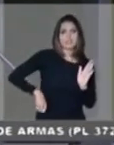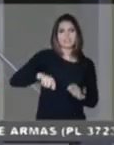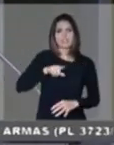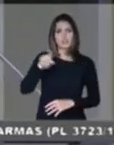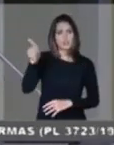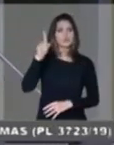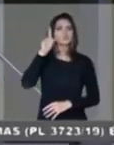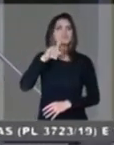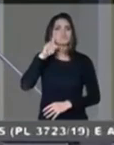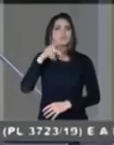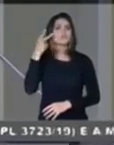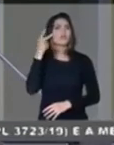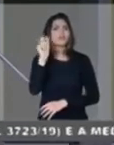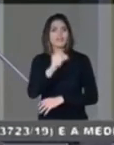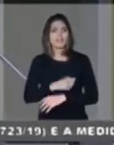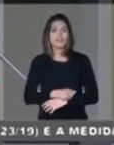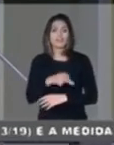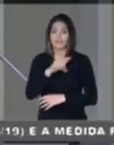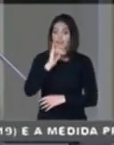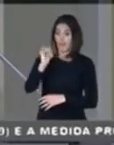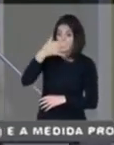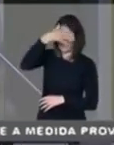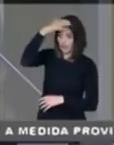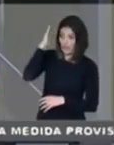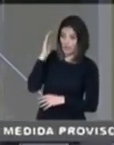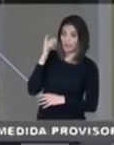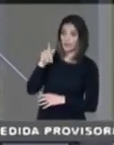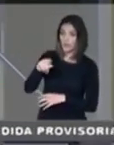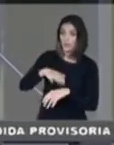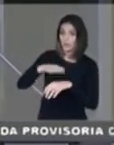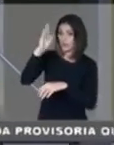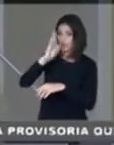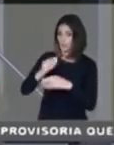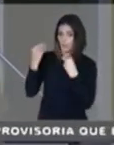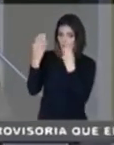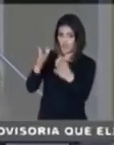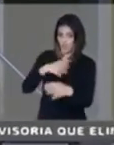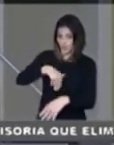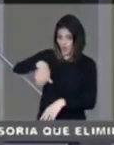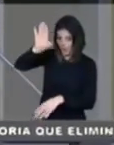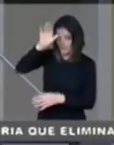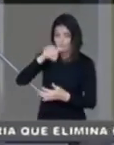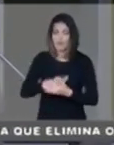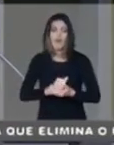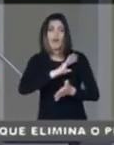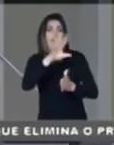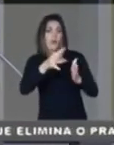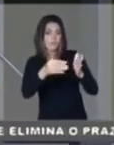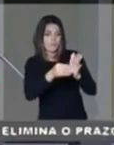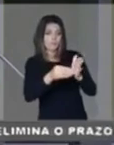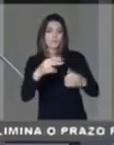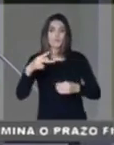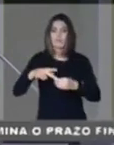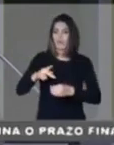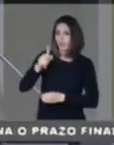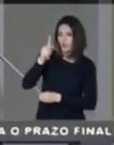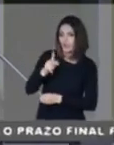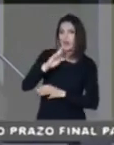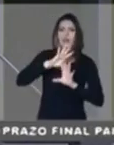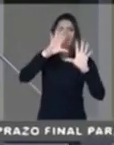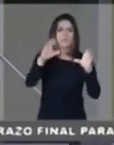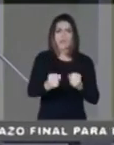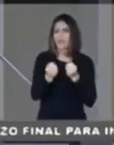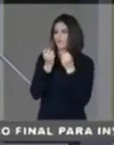filho embaixador? Para dizer ao Trump, toma que o Brasil é seu, leva a Amazônia, leva a Petrobras, leva tudo